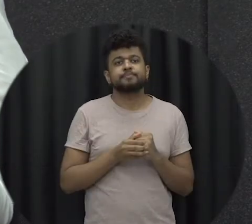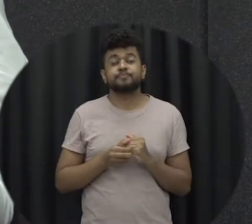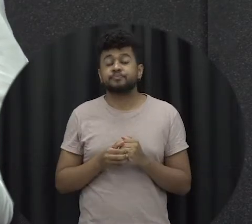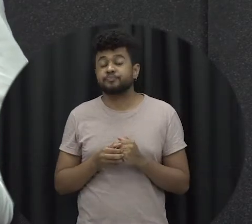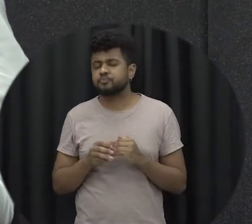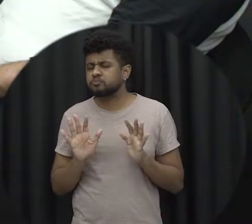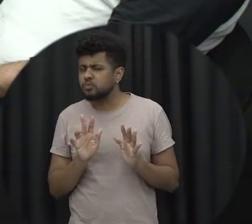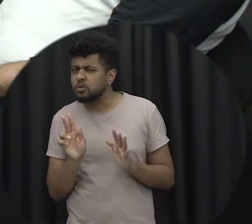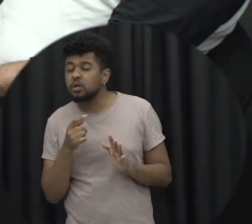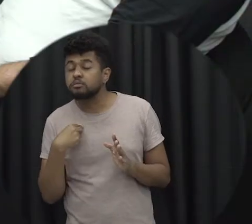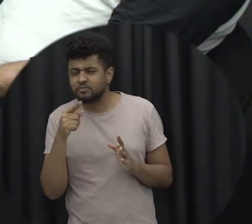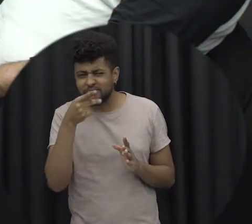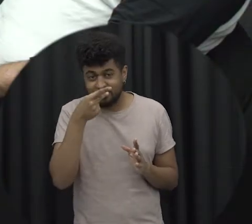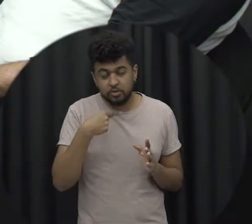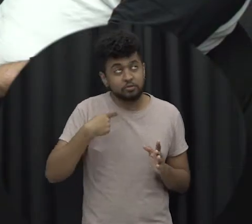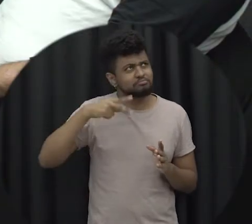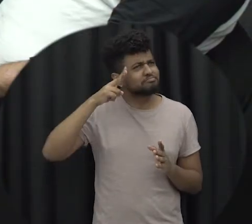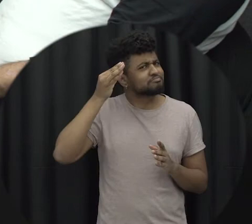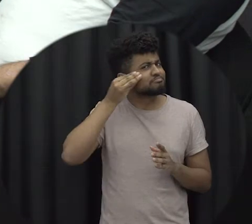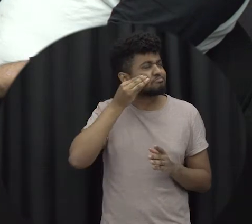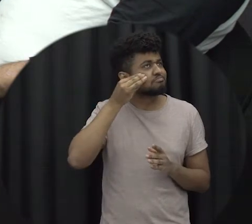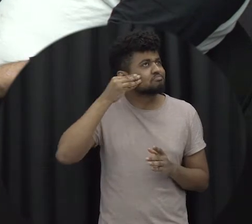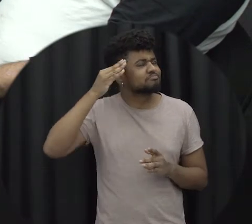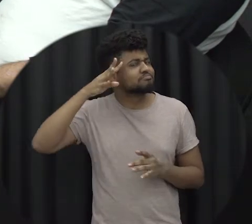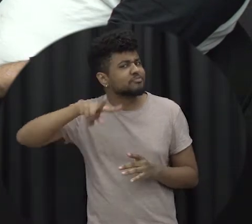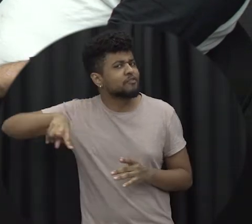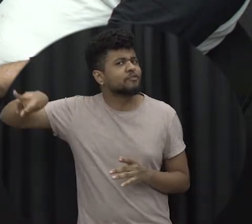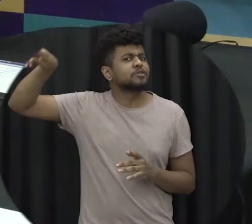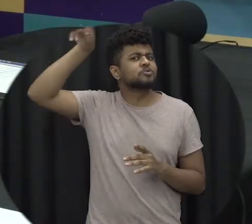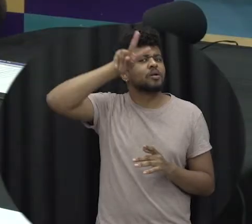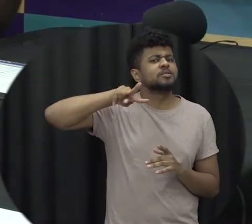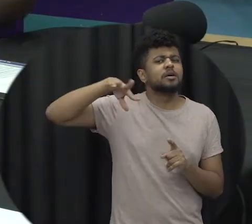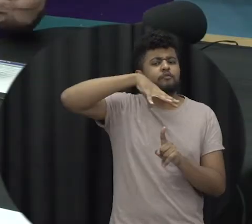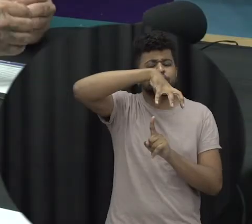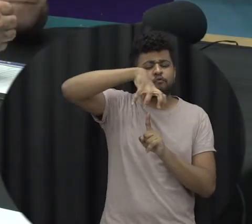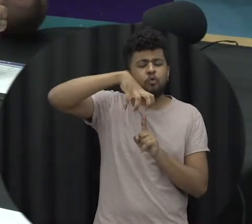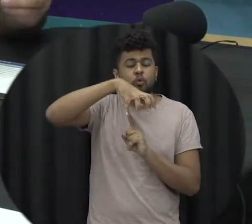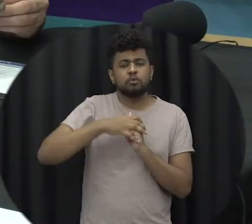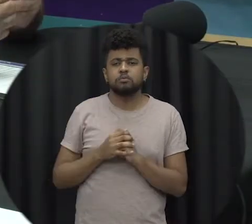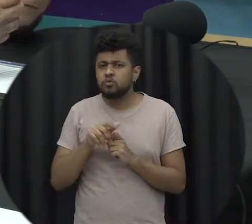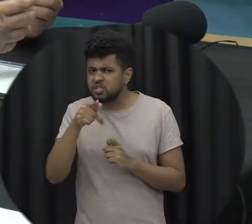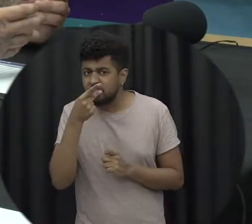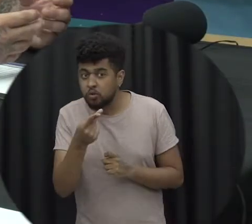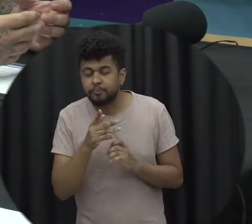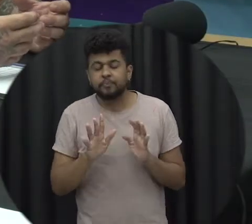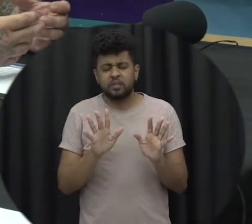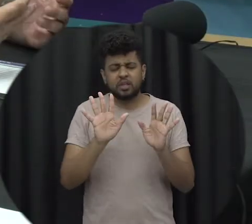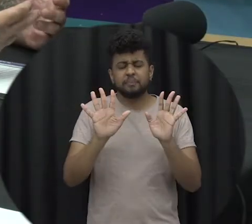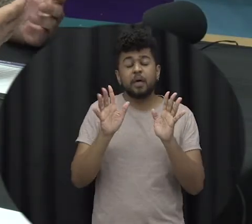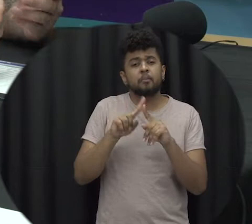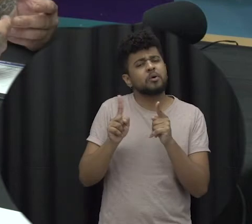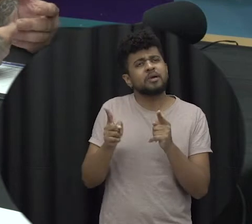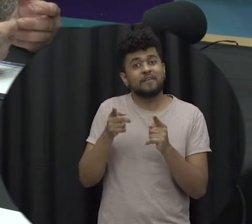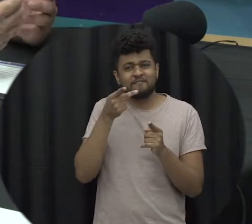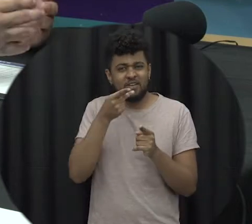está falando, eu estou tentando visualizar. Eu estou tentando visualizar esses fungos. Você estava falando... porque